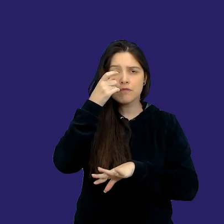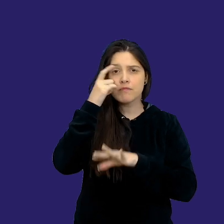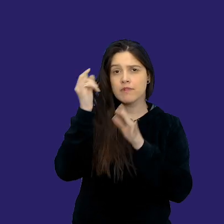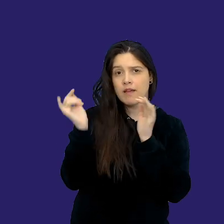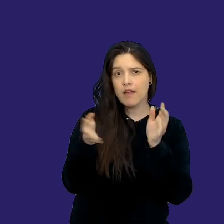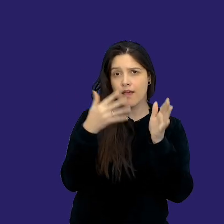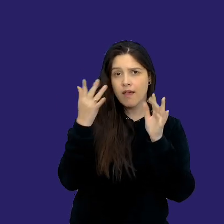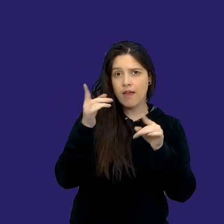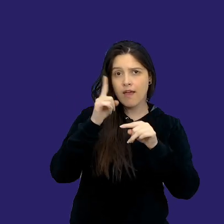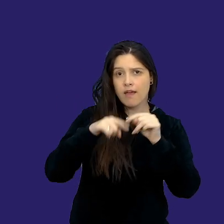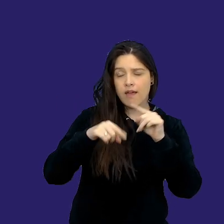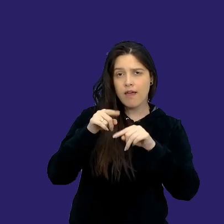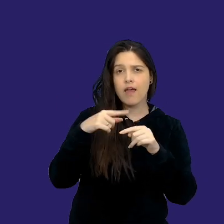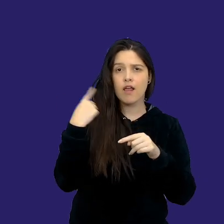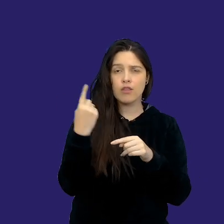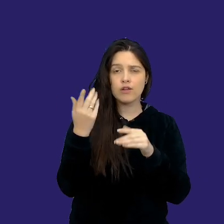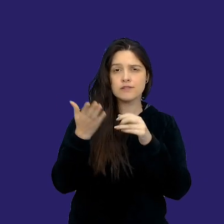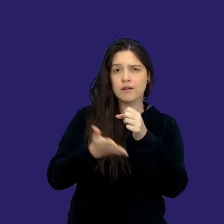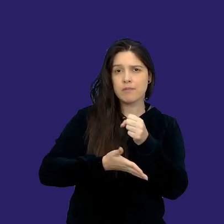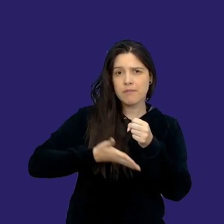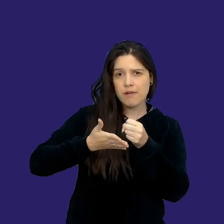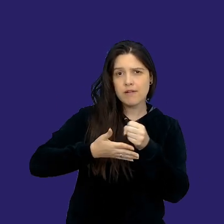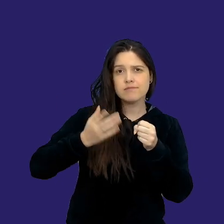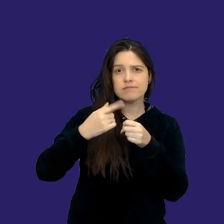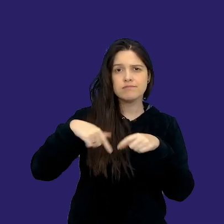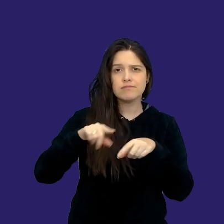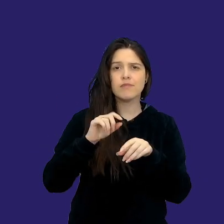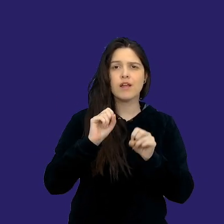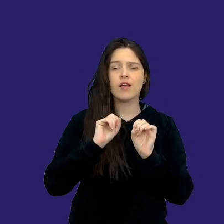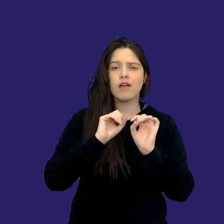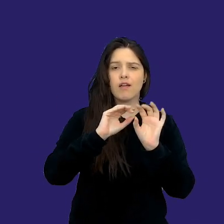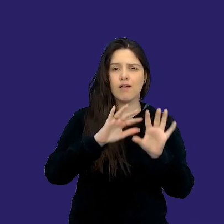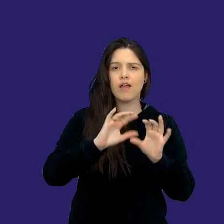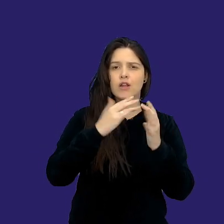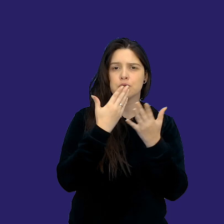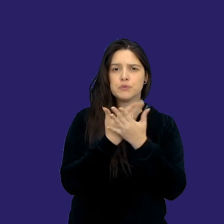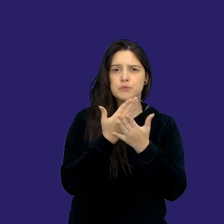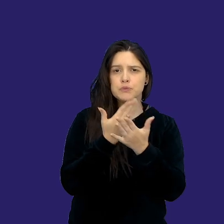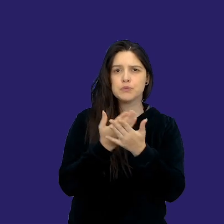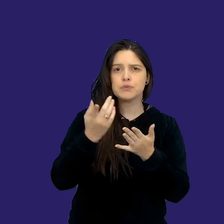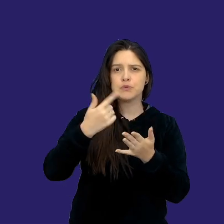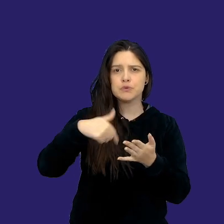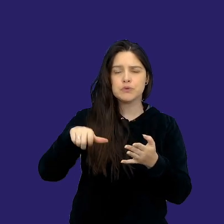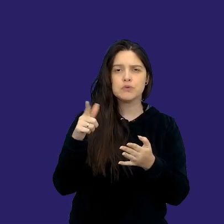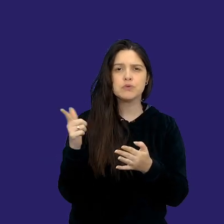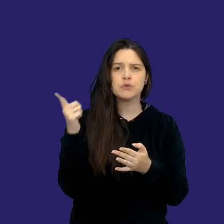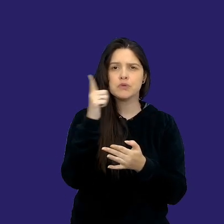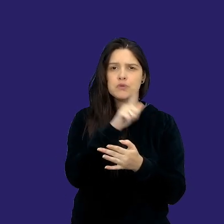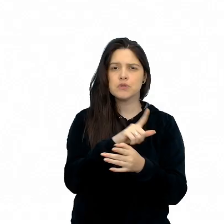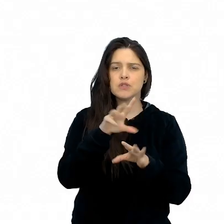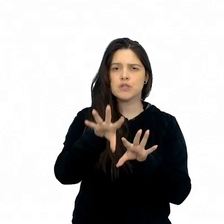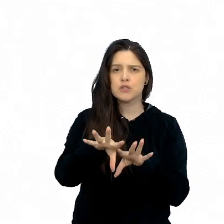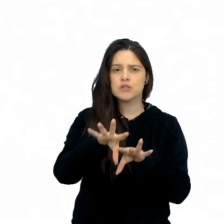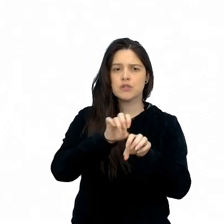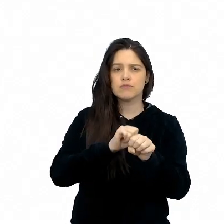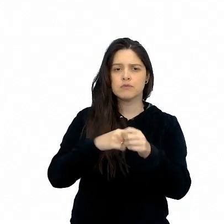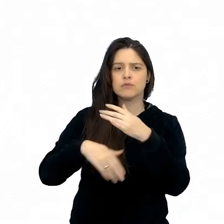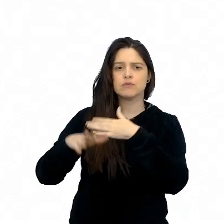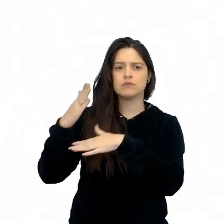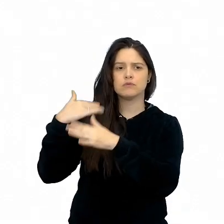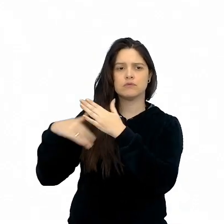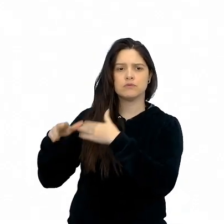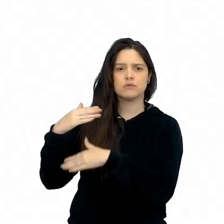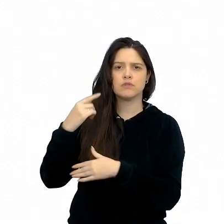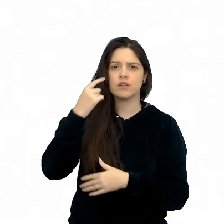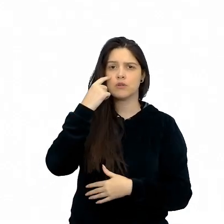material, que é a nossa base de dados, a nossa base de pesquisa, a nossa base de estudo, para fornecer para vocês essa formação do dia de hoje. Então, só